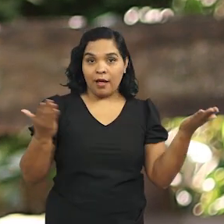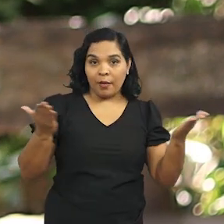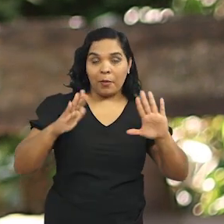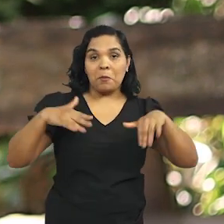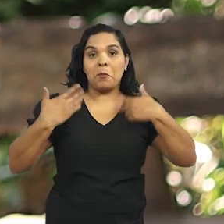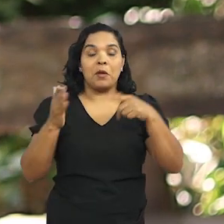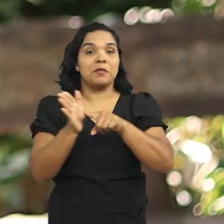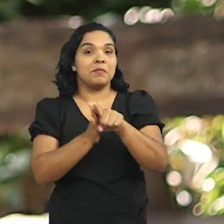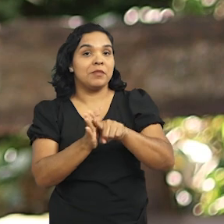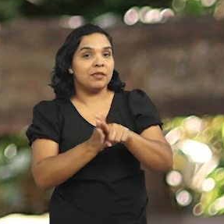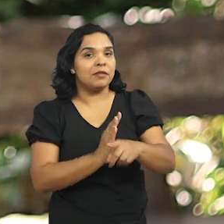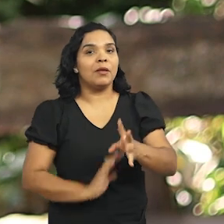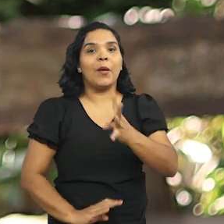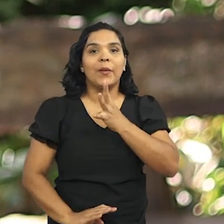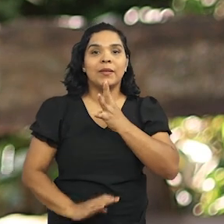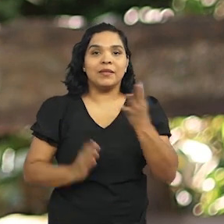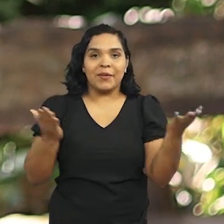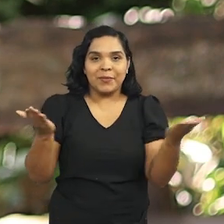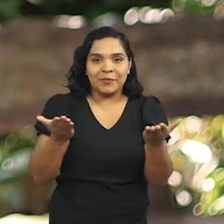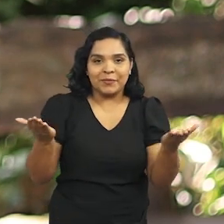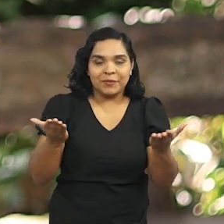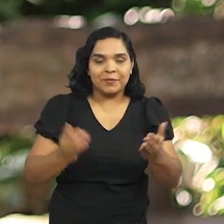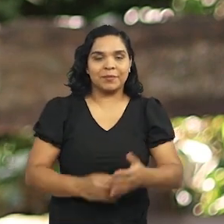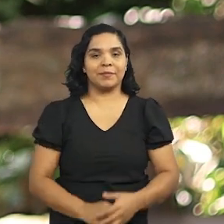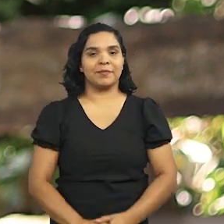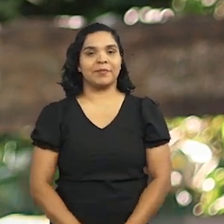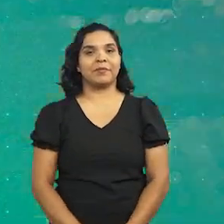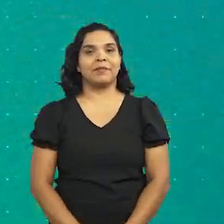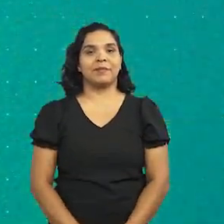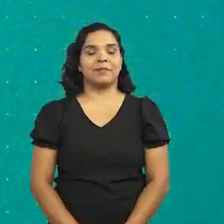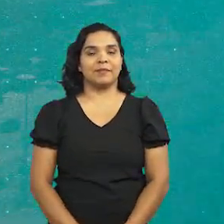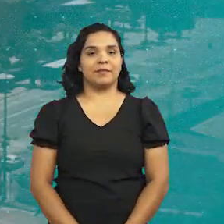Vamos ver agora quais as pesquisas iremos conhecer no programa de hoje.